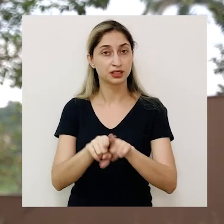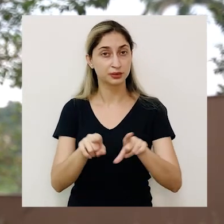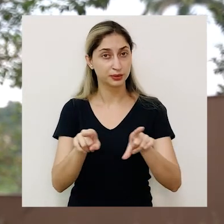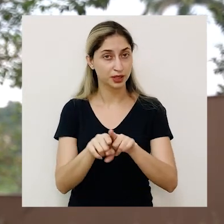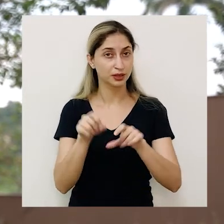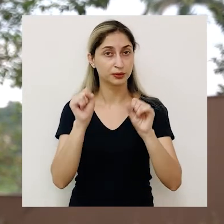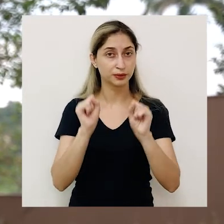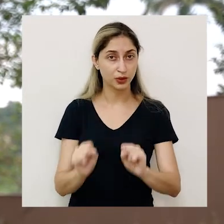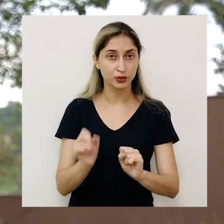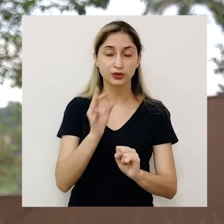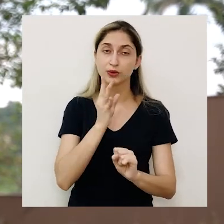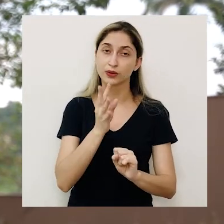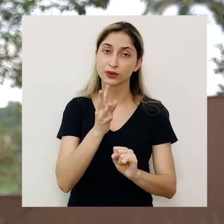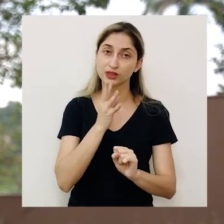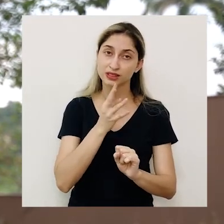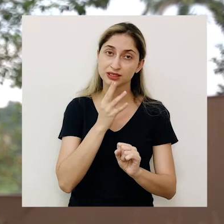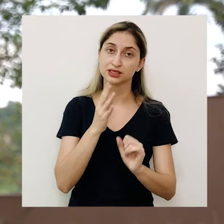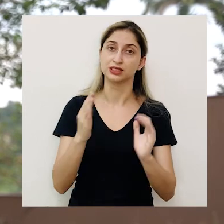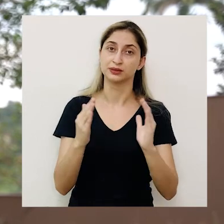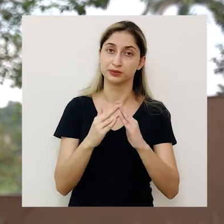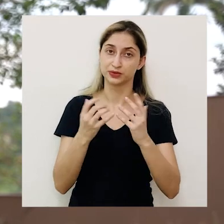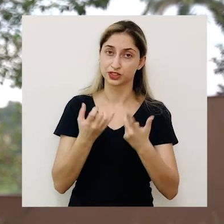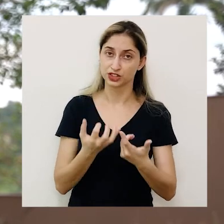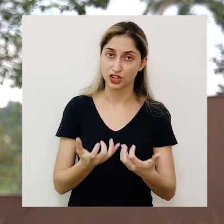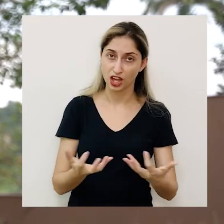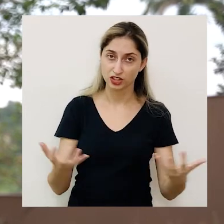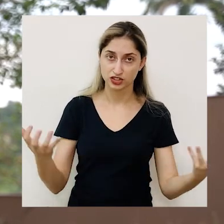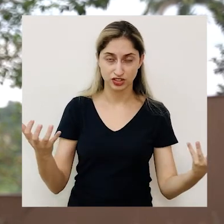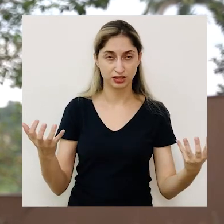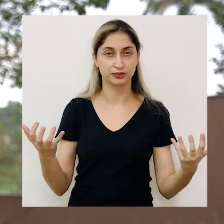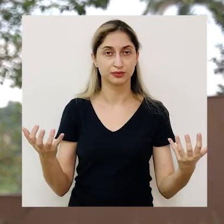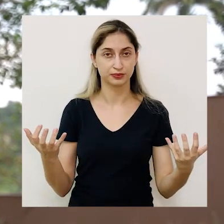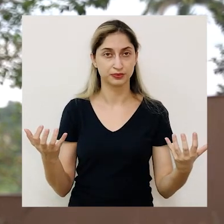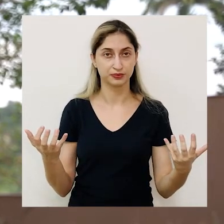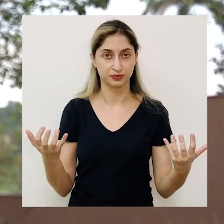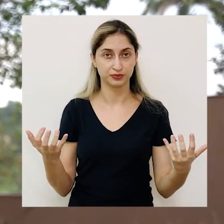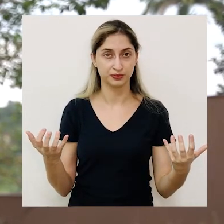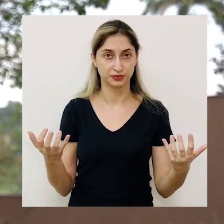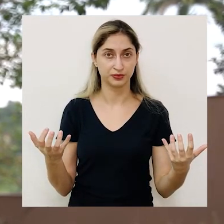mais minuciosos dessas espécies, além de transitar pelo jardim e